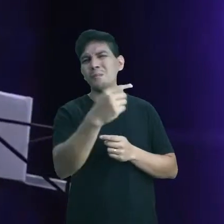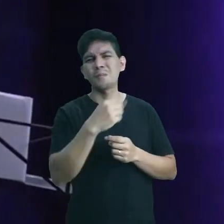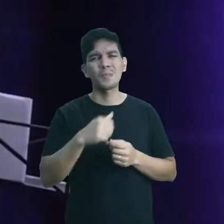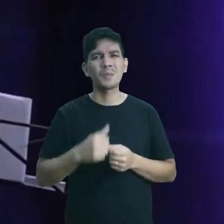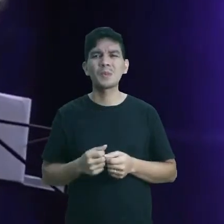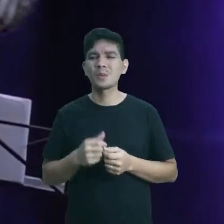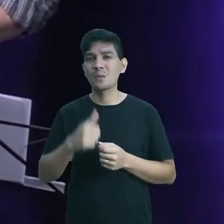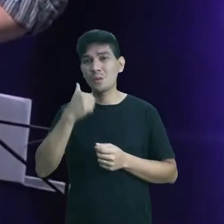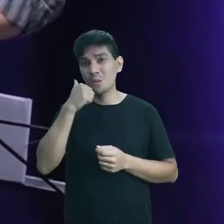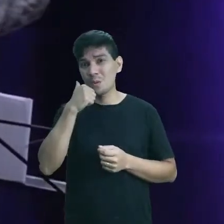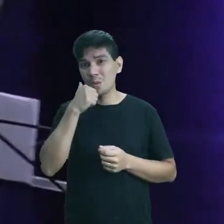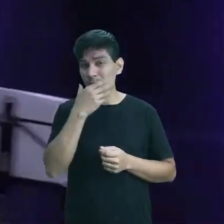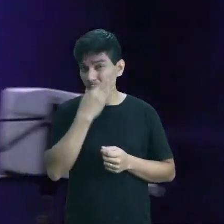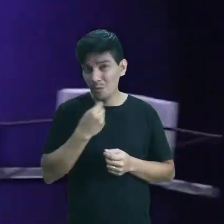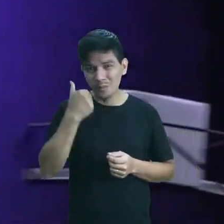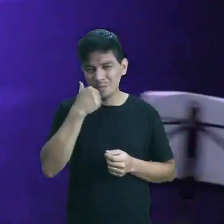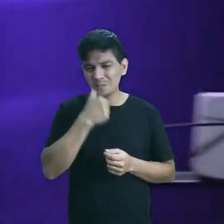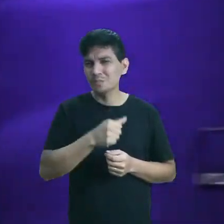mulheres.